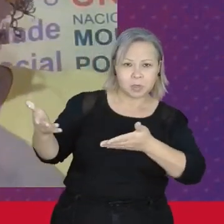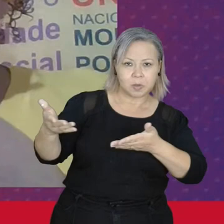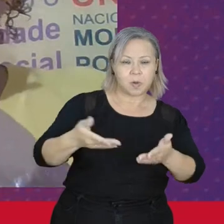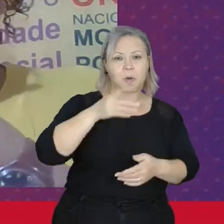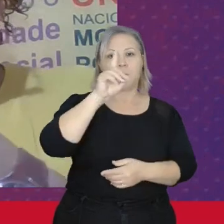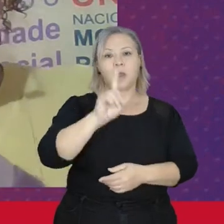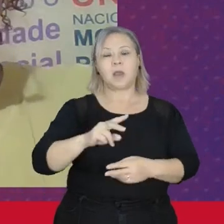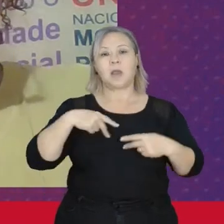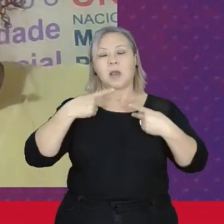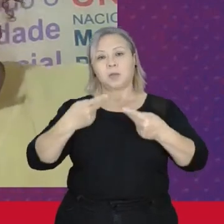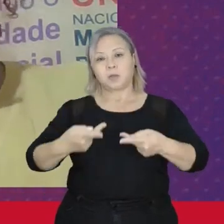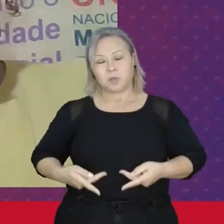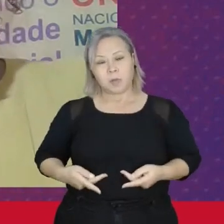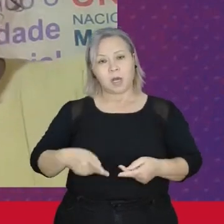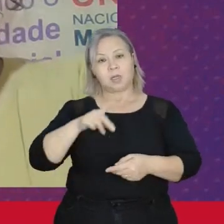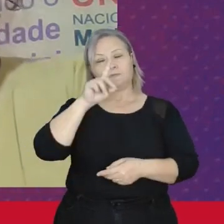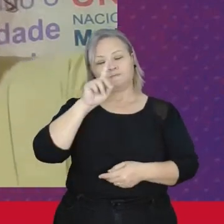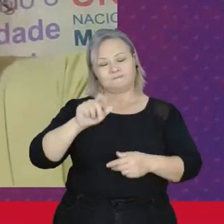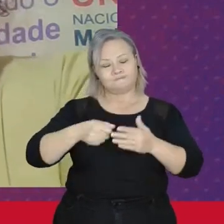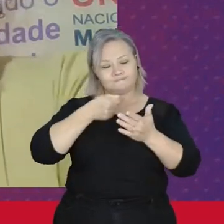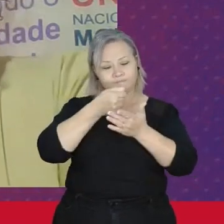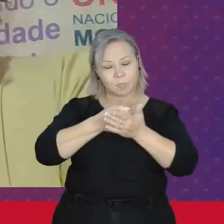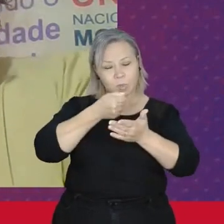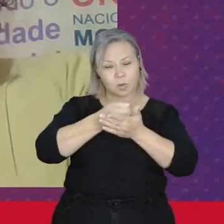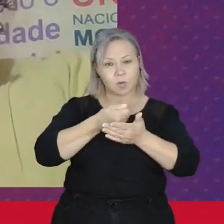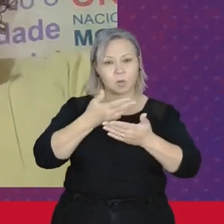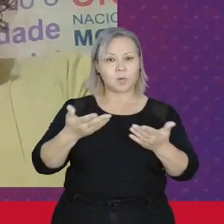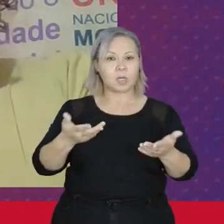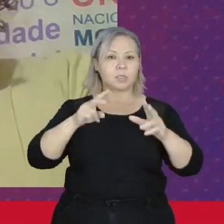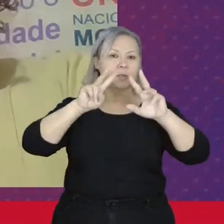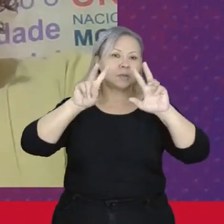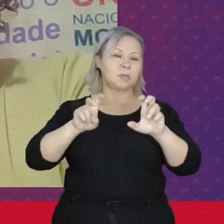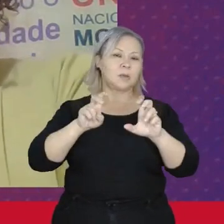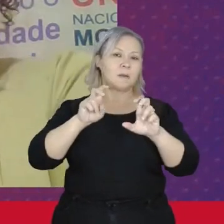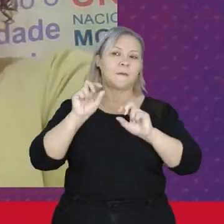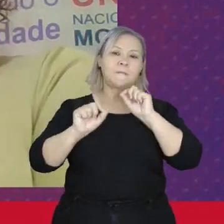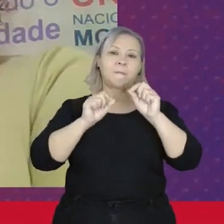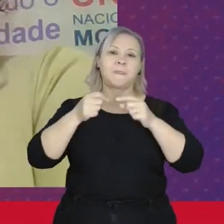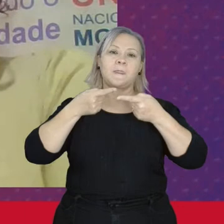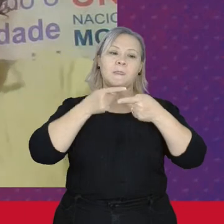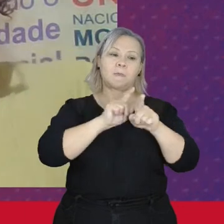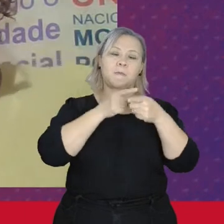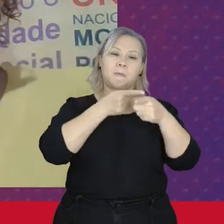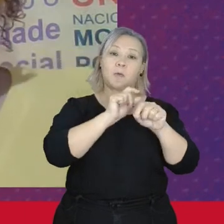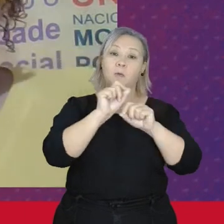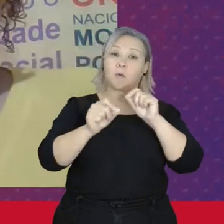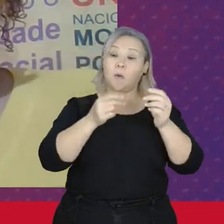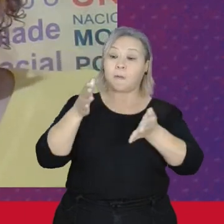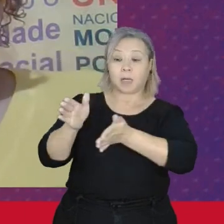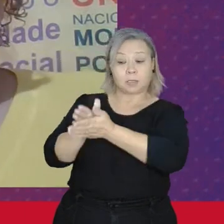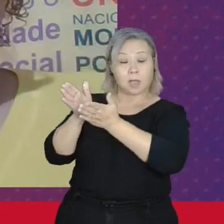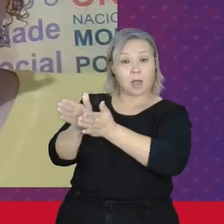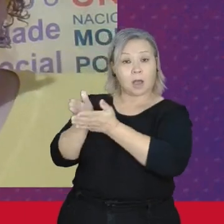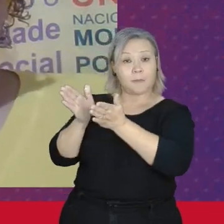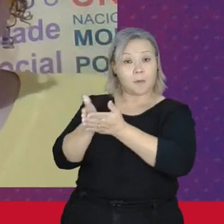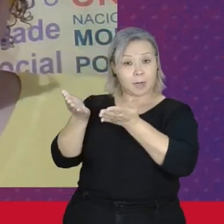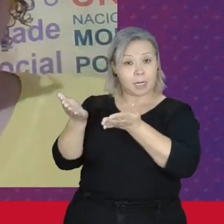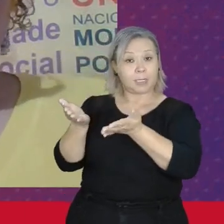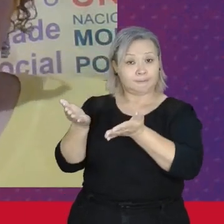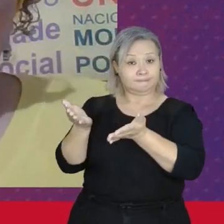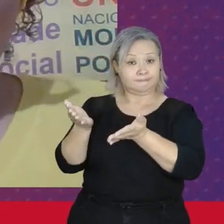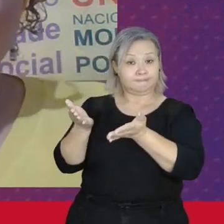direitos humanos, que vêm lutando nessa questão do combate à pobreza, que